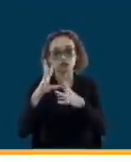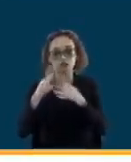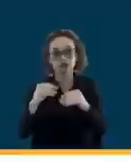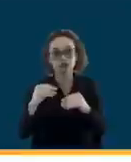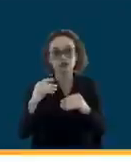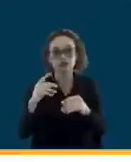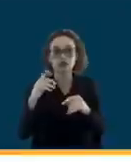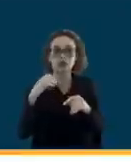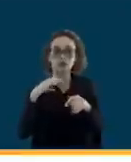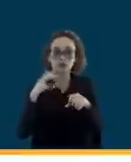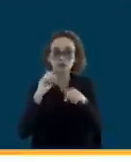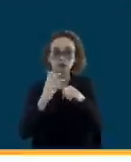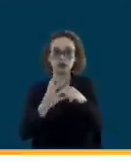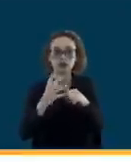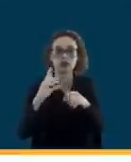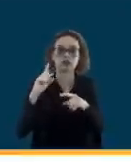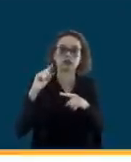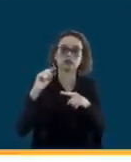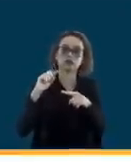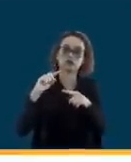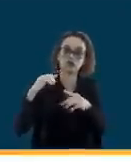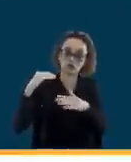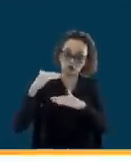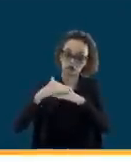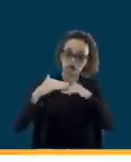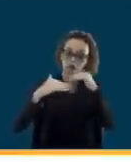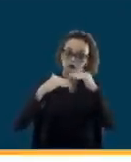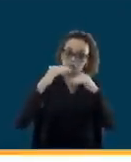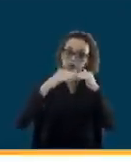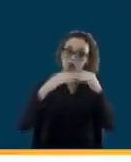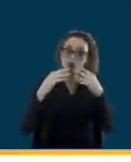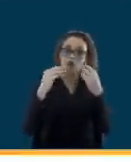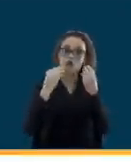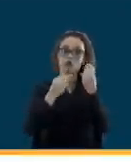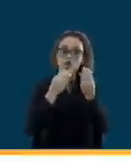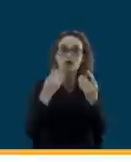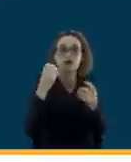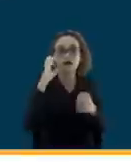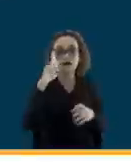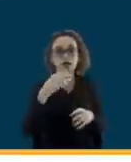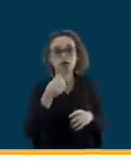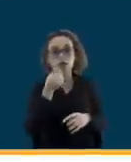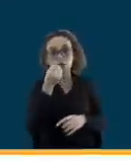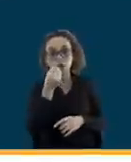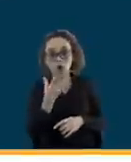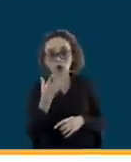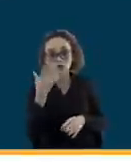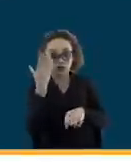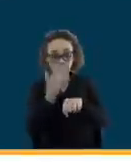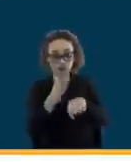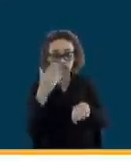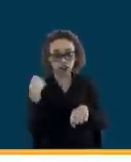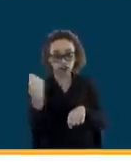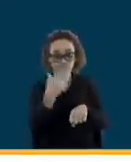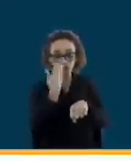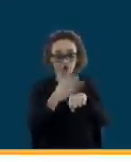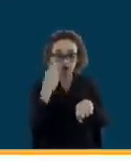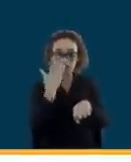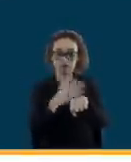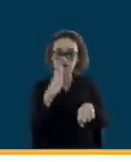sendo artificialmente construída, o quanto não é bacana a gente se exercitar nessa arena